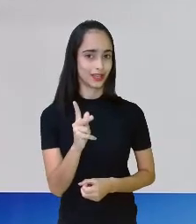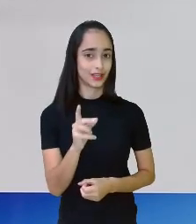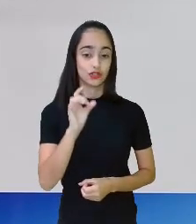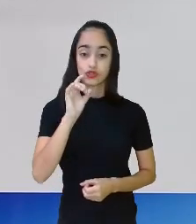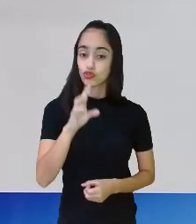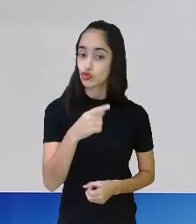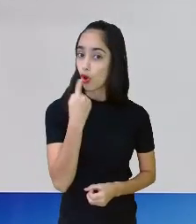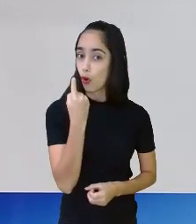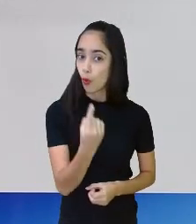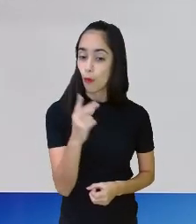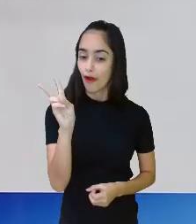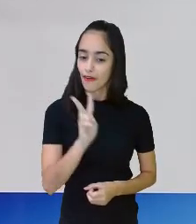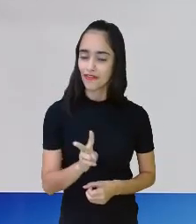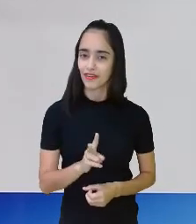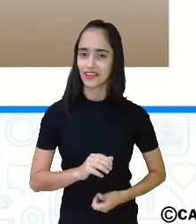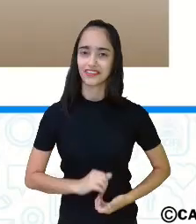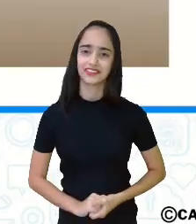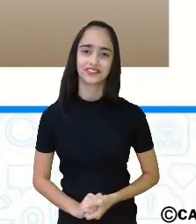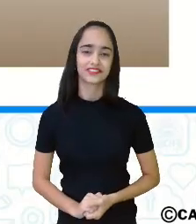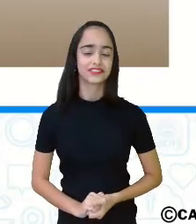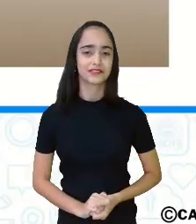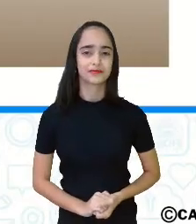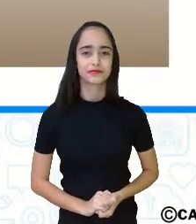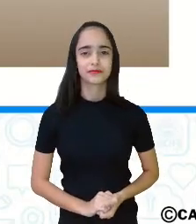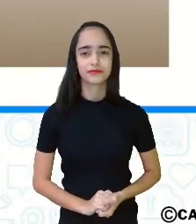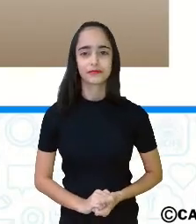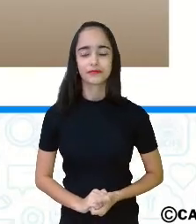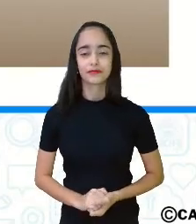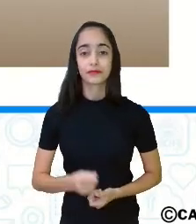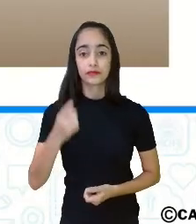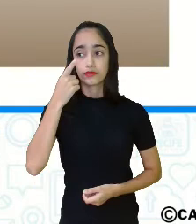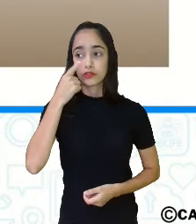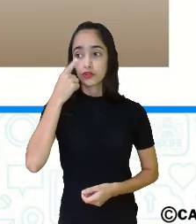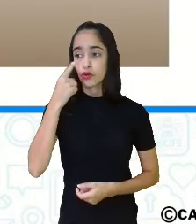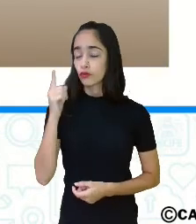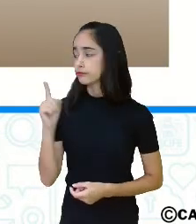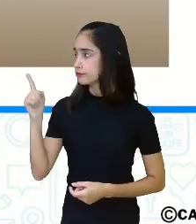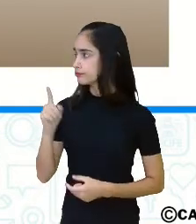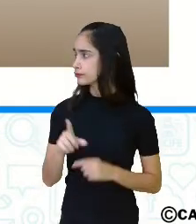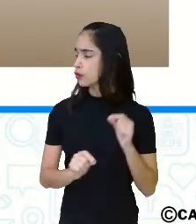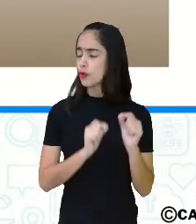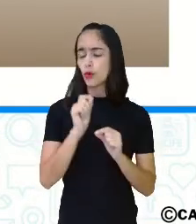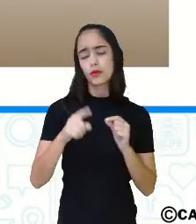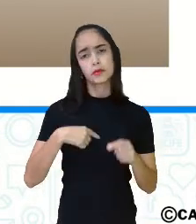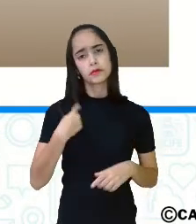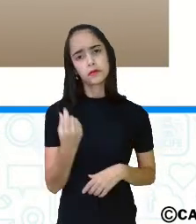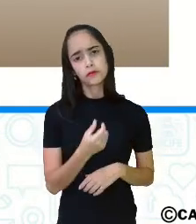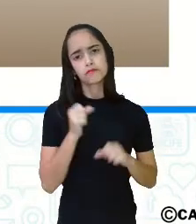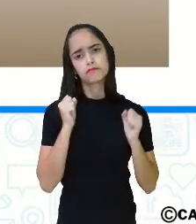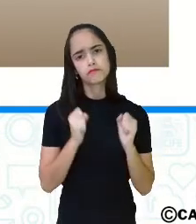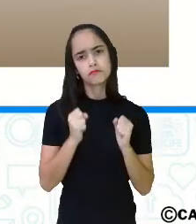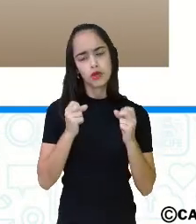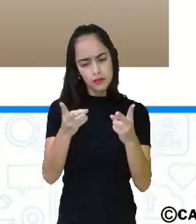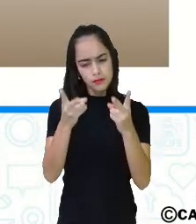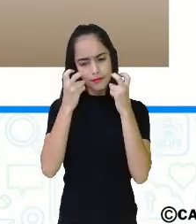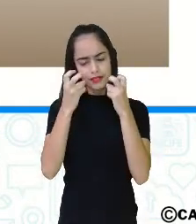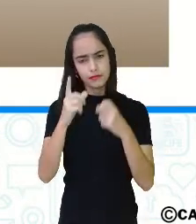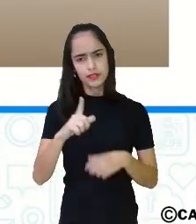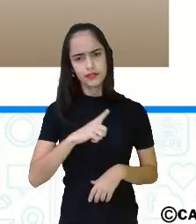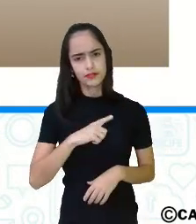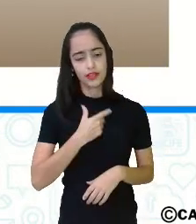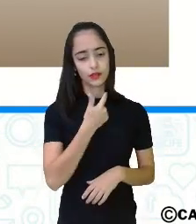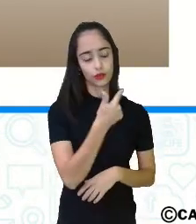da professora. Olha aí. O que a gente pode perceber é que nós temos aí, ó, 2